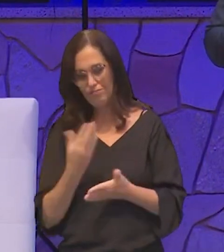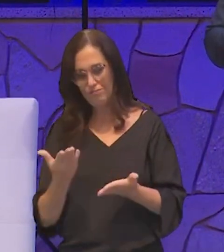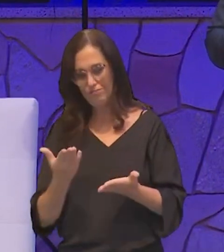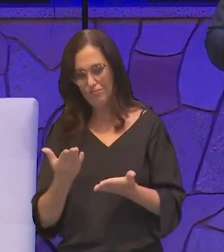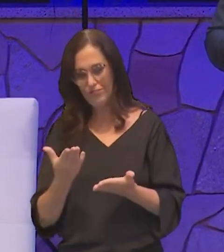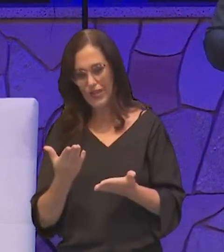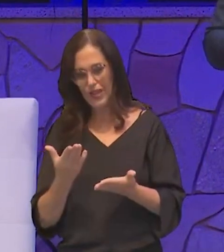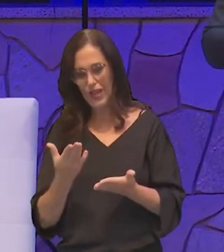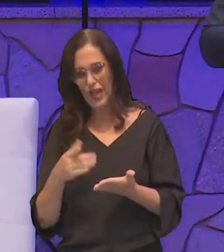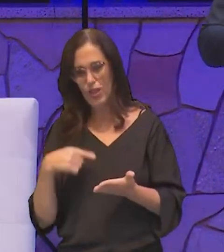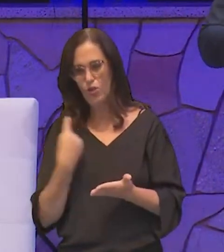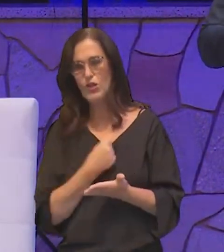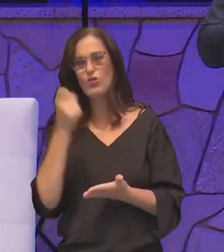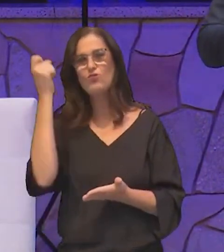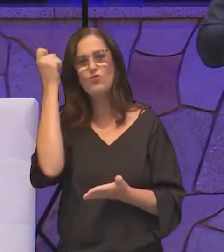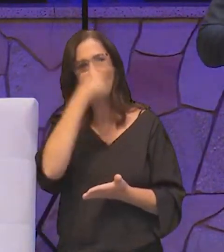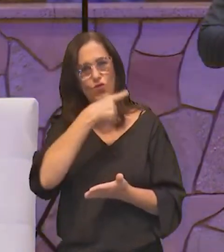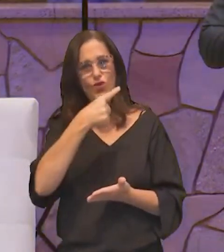nossa dificuldade.